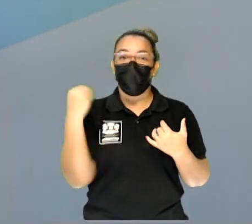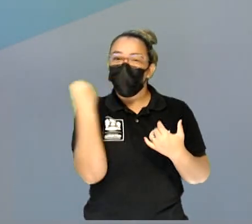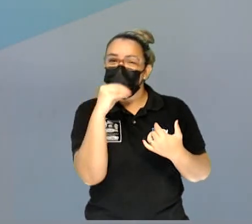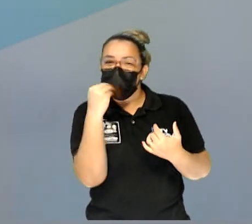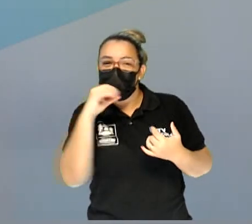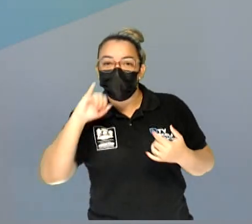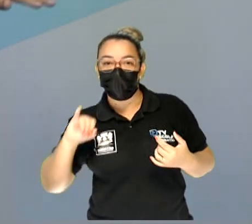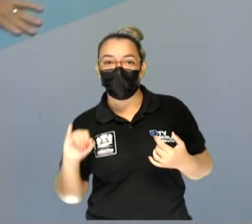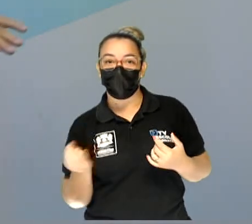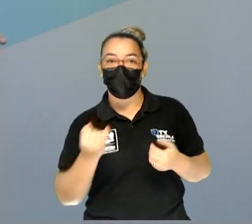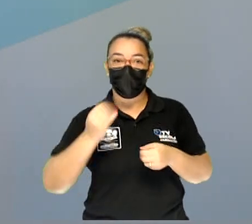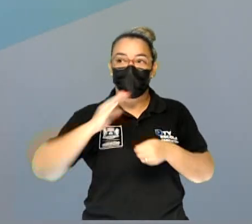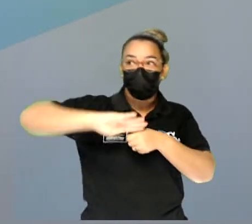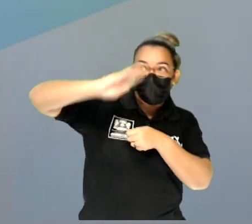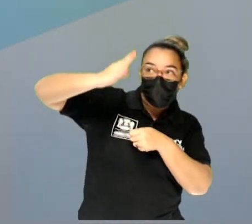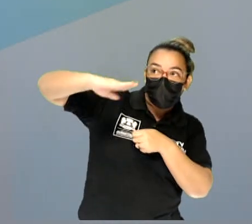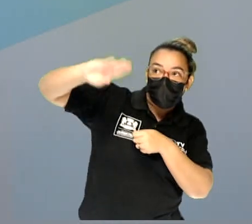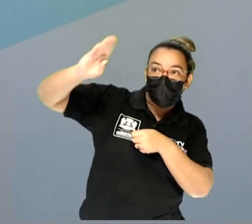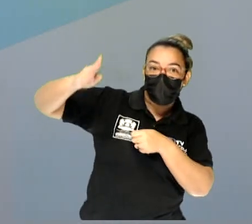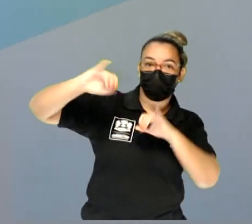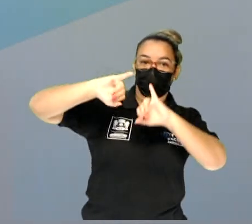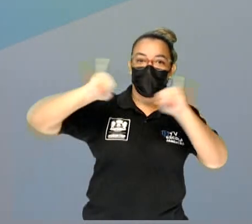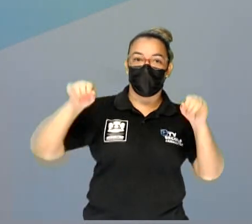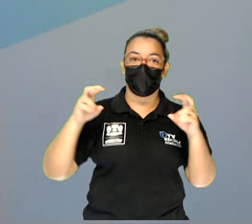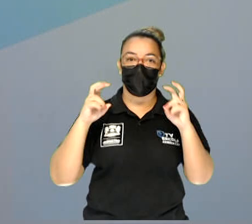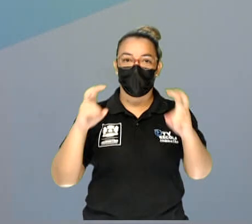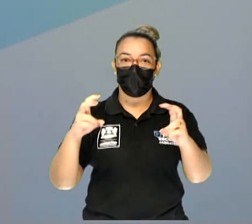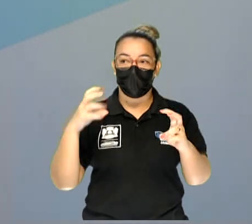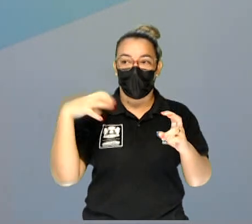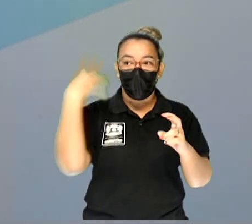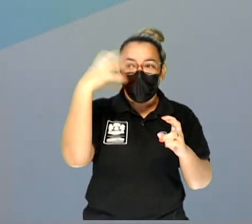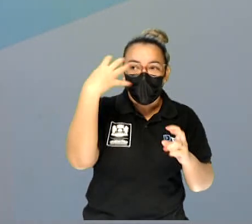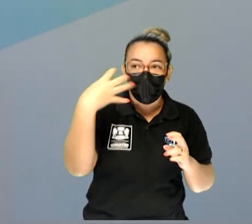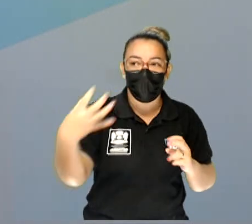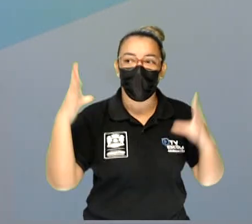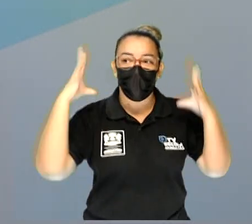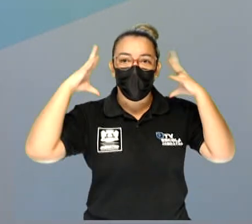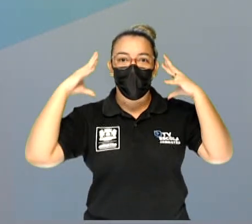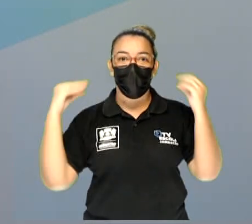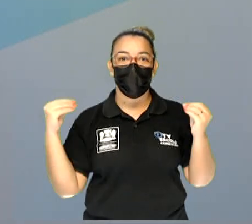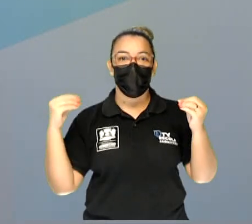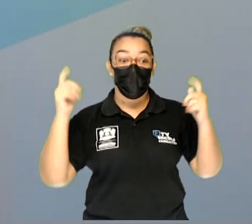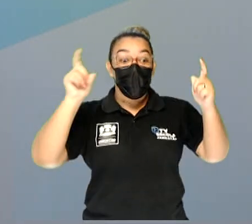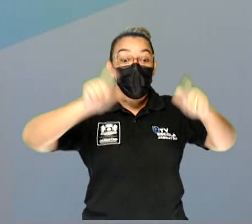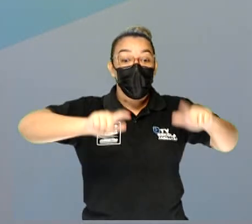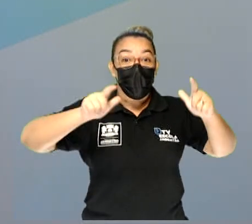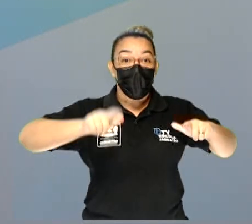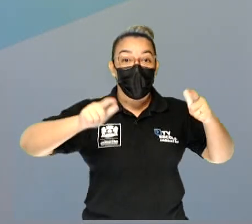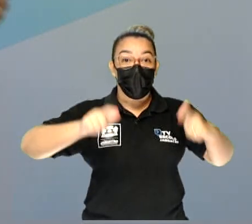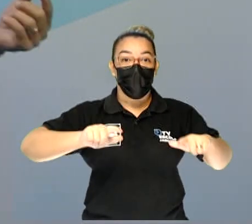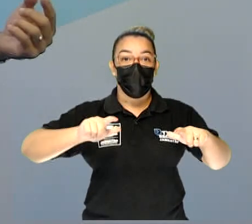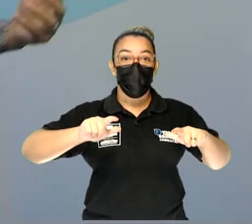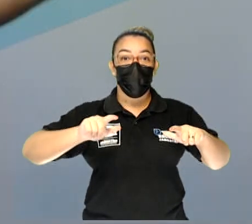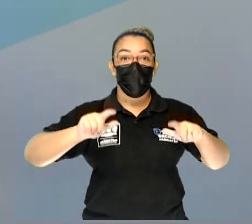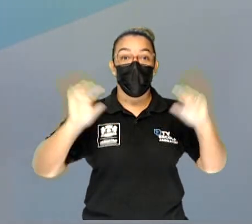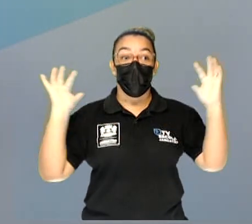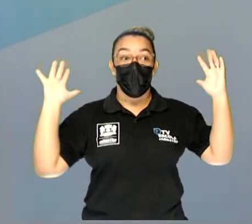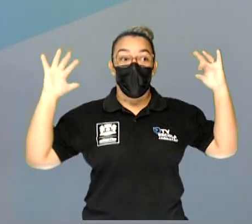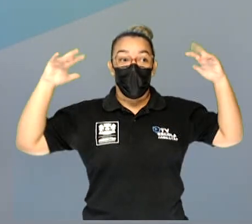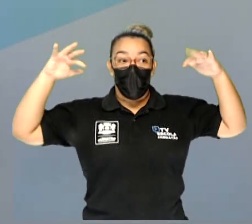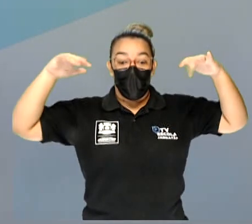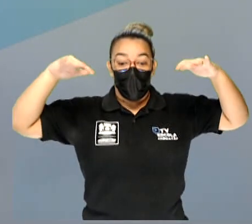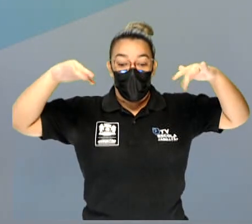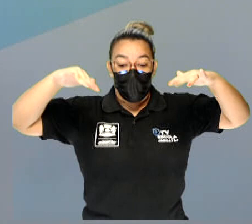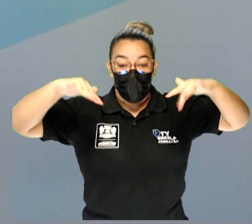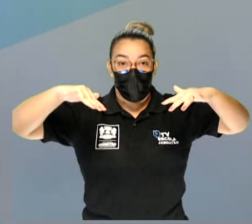Montes Guararapes, atraíram os holandeses para um local mais baixo, onde eles puderam atacar